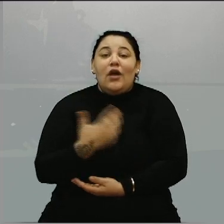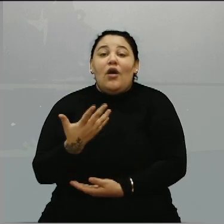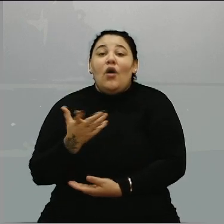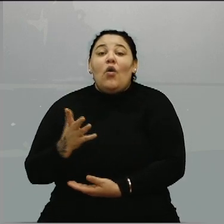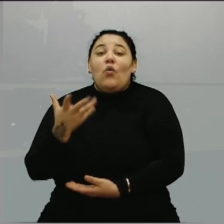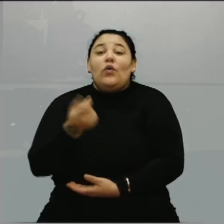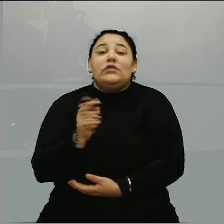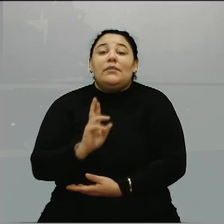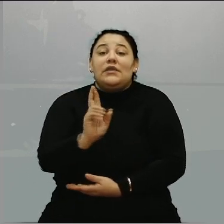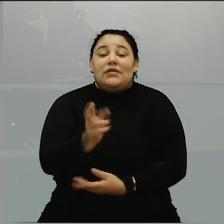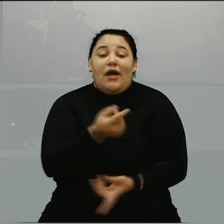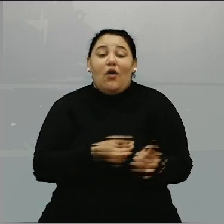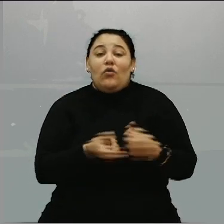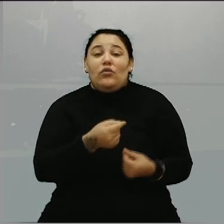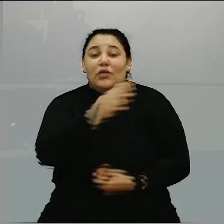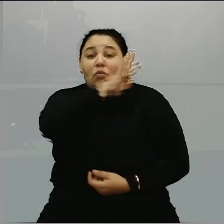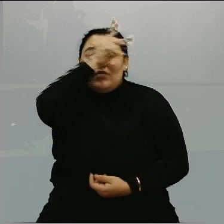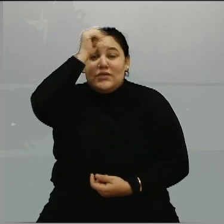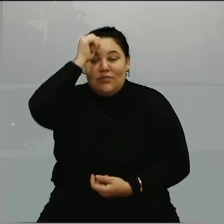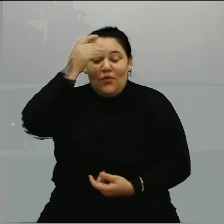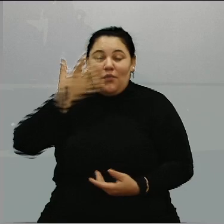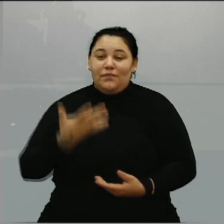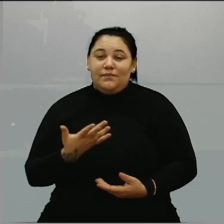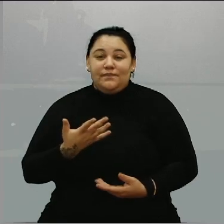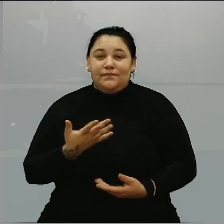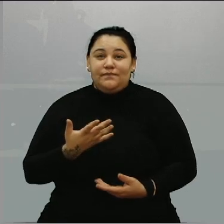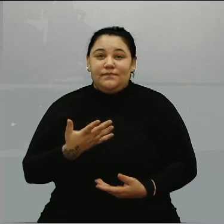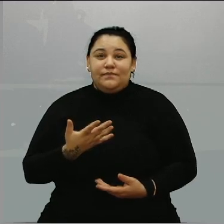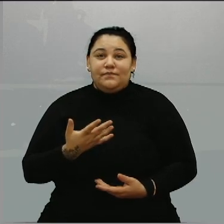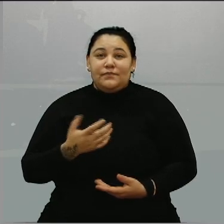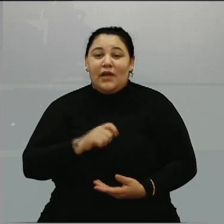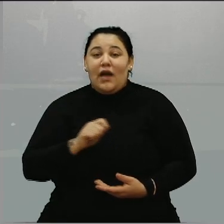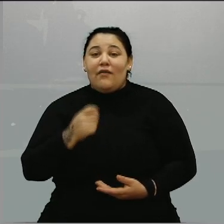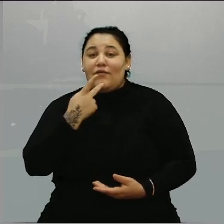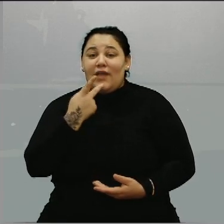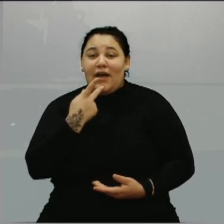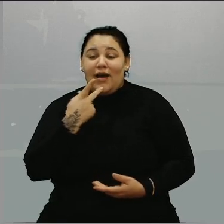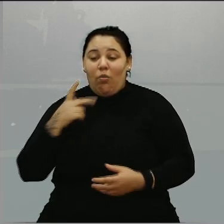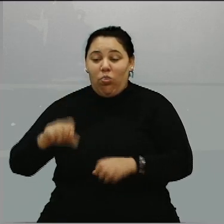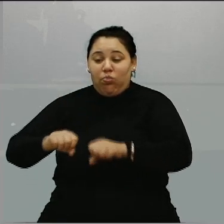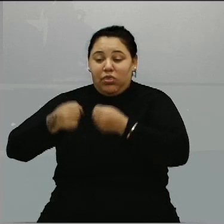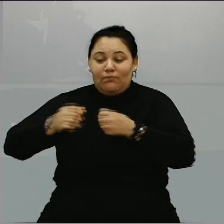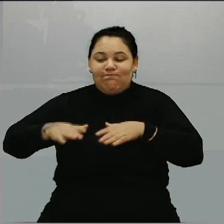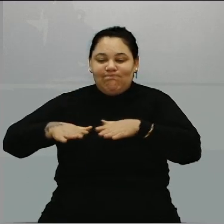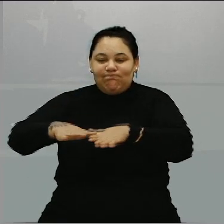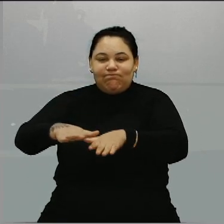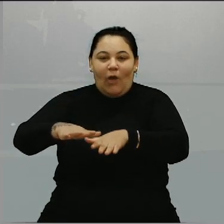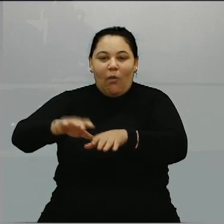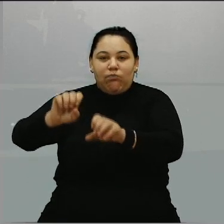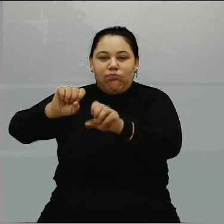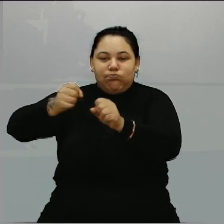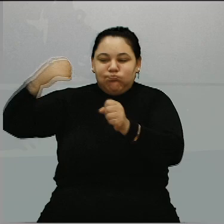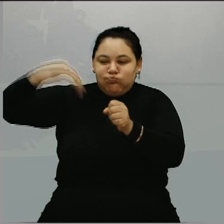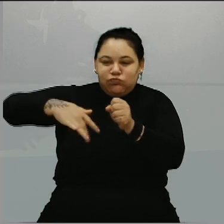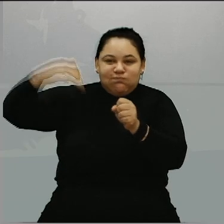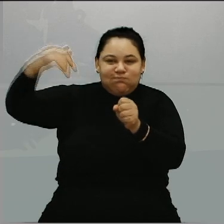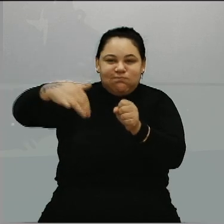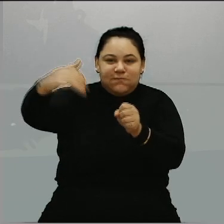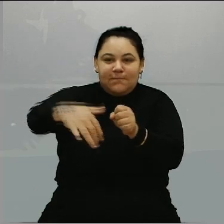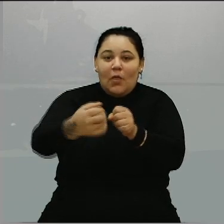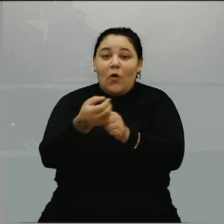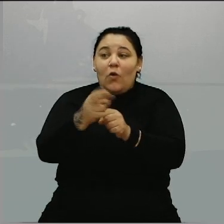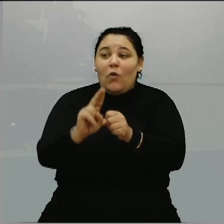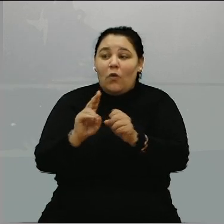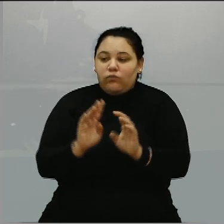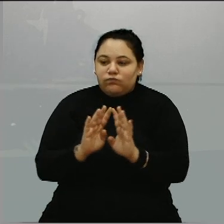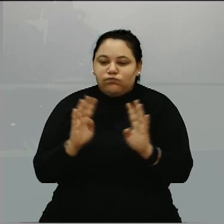economia do município vamos dizer assim, a queda de uma encosta dessa, ou o isolamento de uma cidade